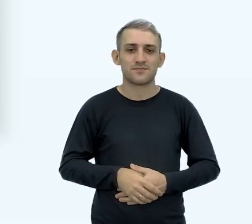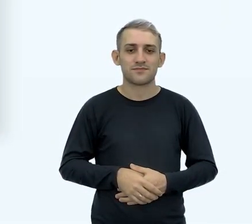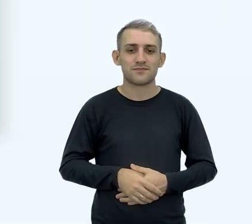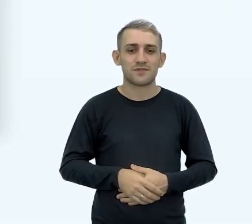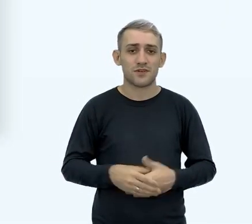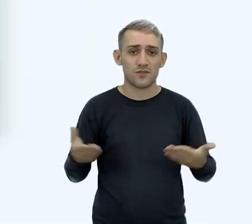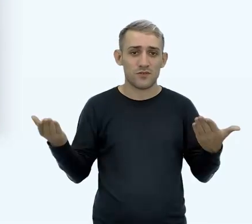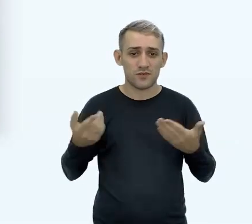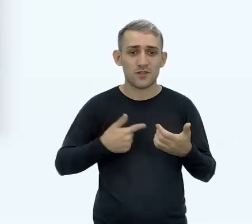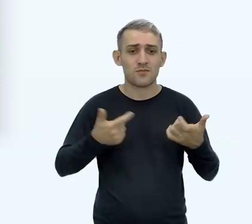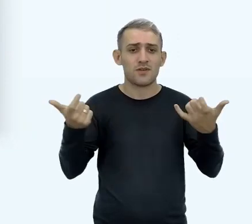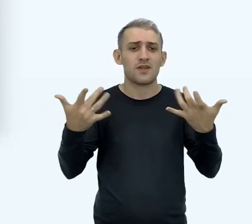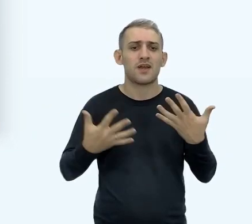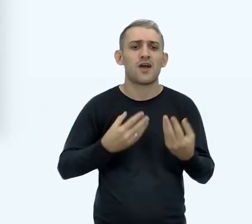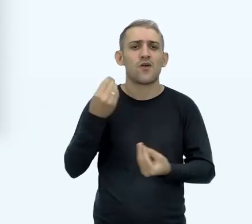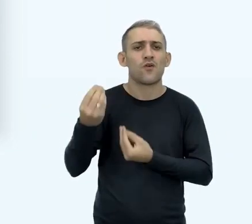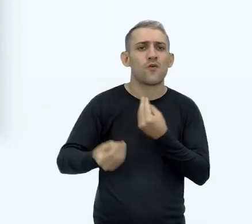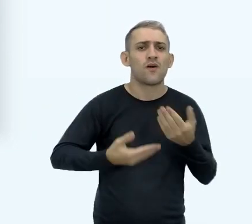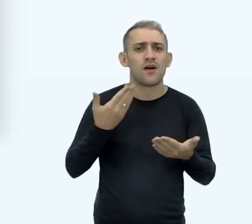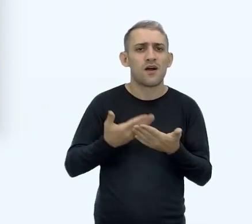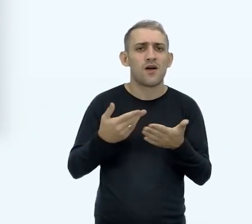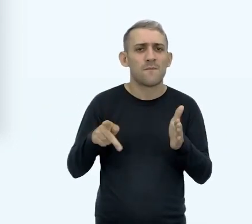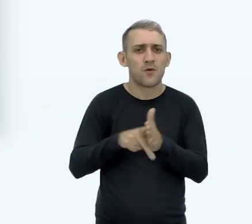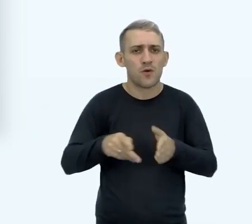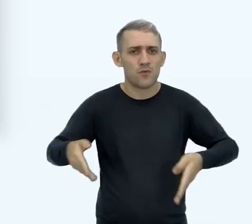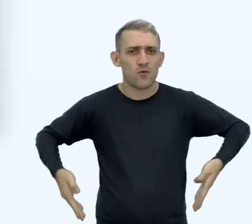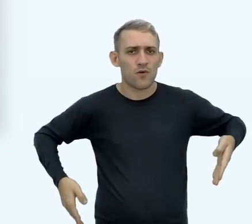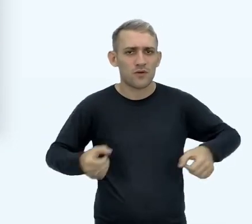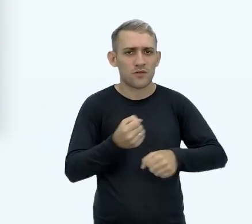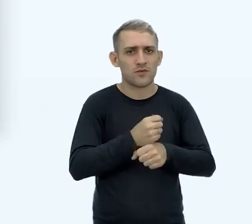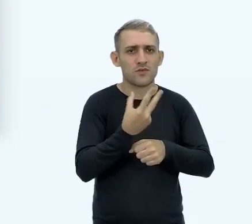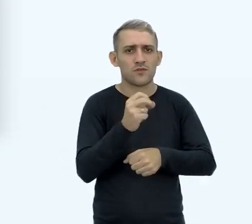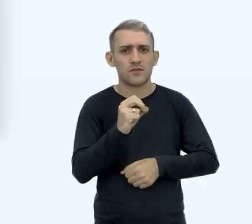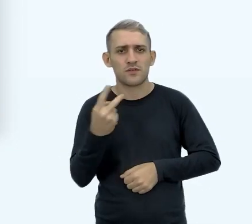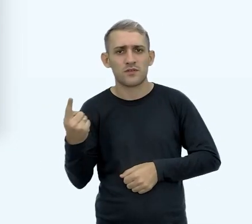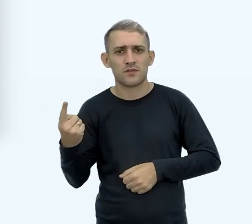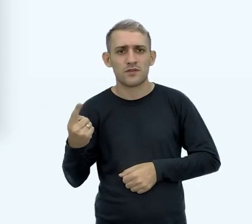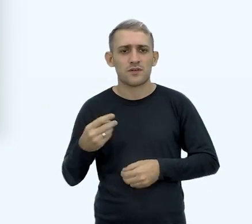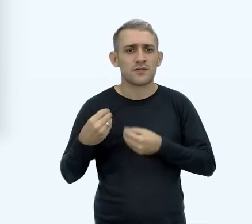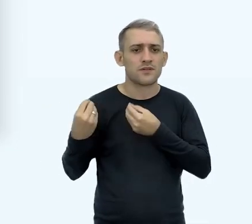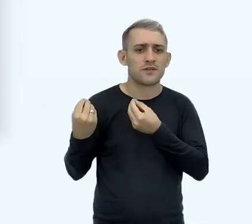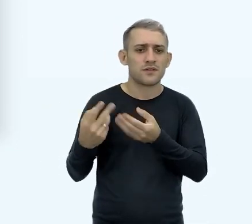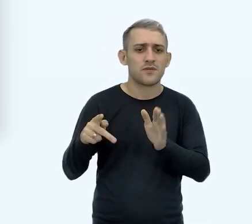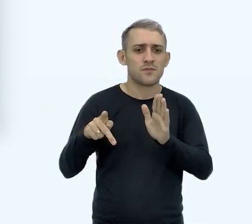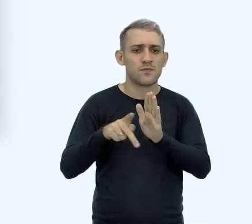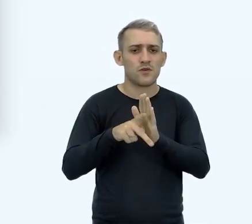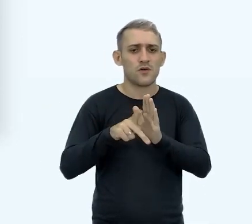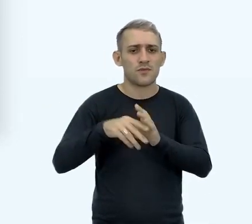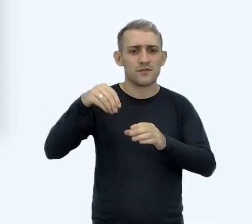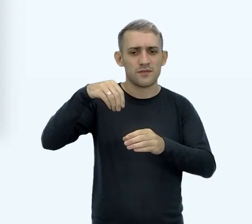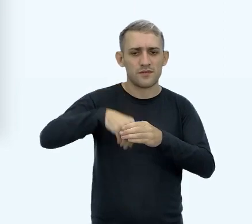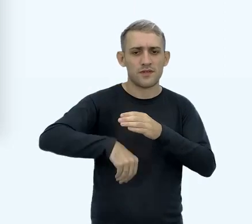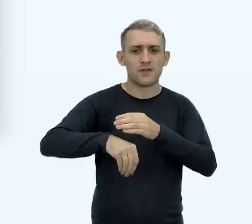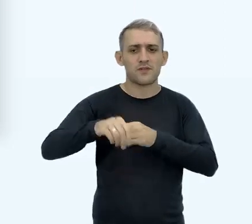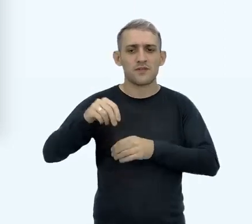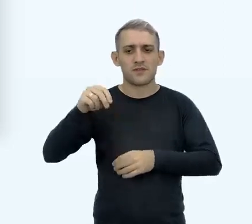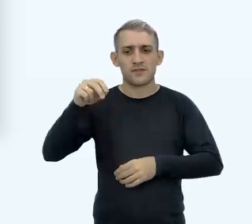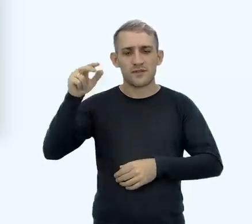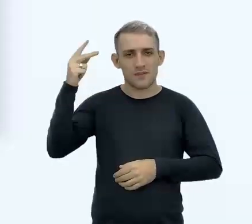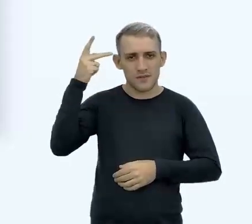Hoje eu vou te contar como foram as aulas de robótica de 2021 oferecidas pelo OpenMaker no Colégio Português de São